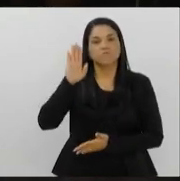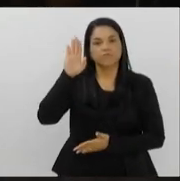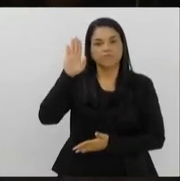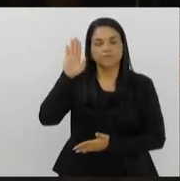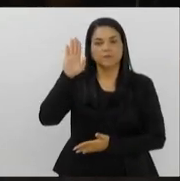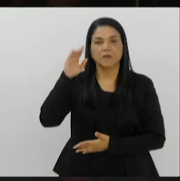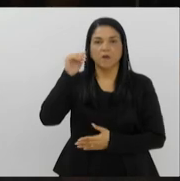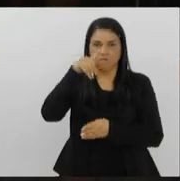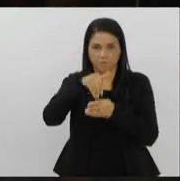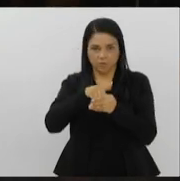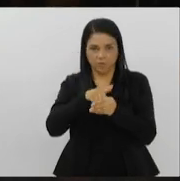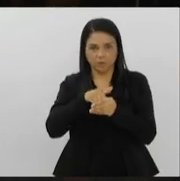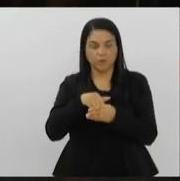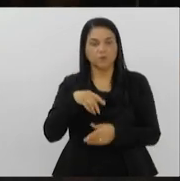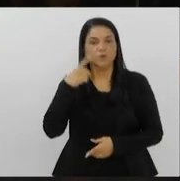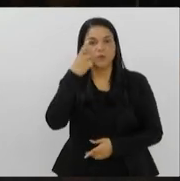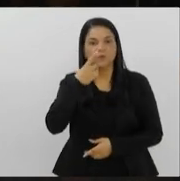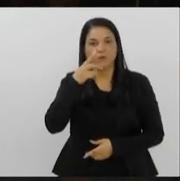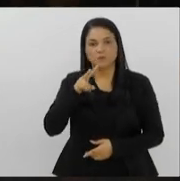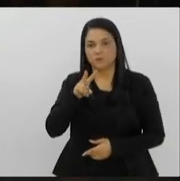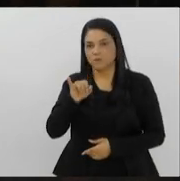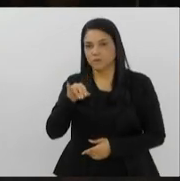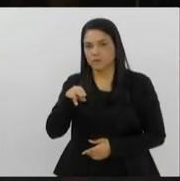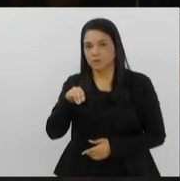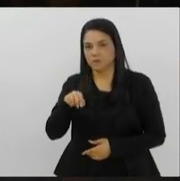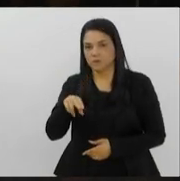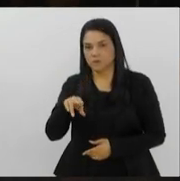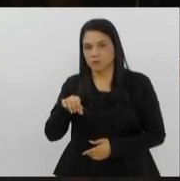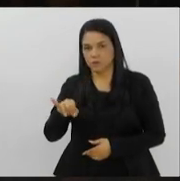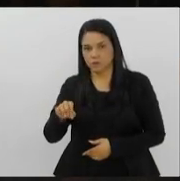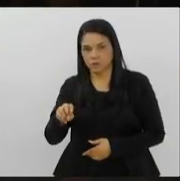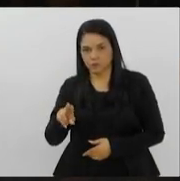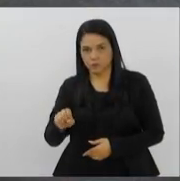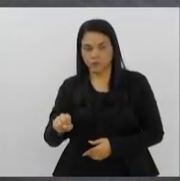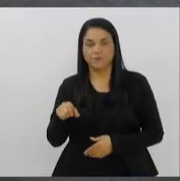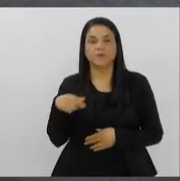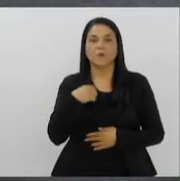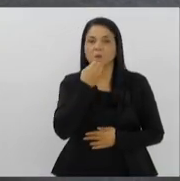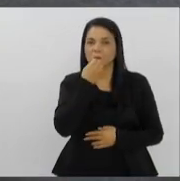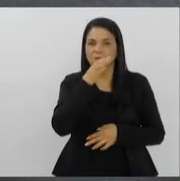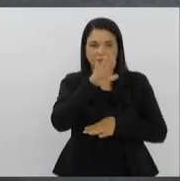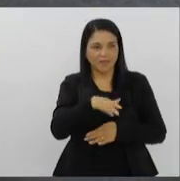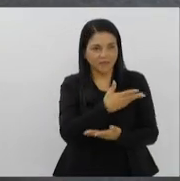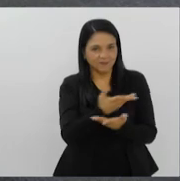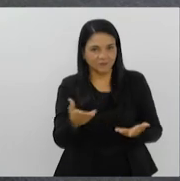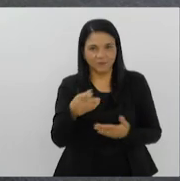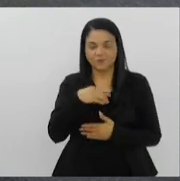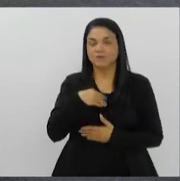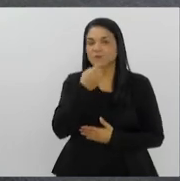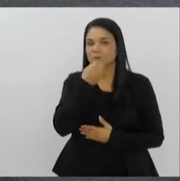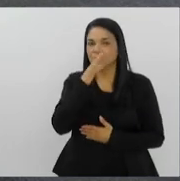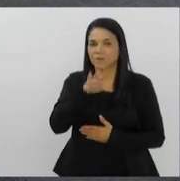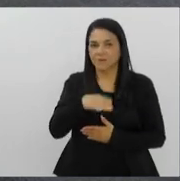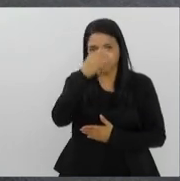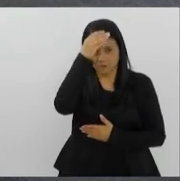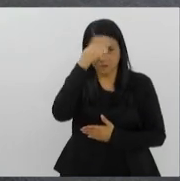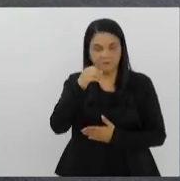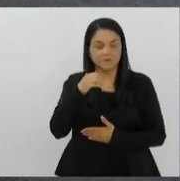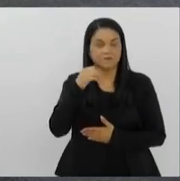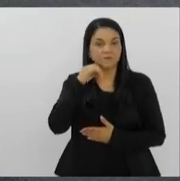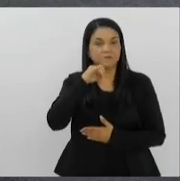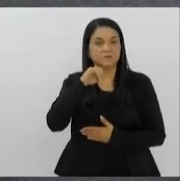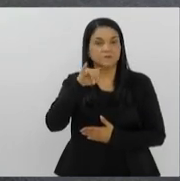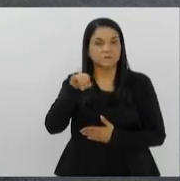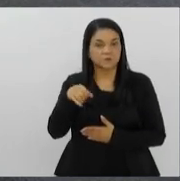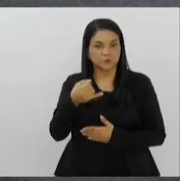de voto, deputado Vinícius Cozolino. Boa tarde, deputada Tiaju. Boa tarde, senhoras e senhores deputados, servidores da sua